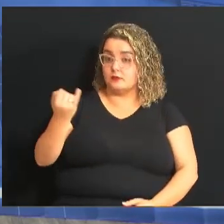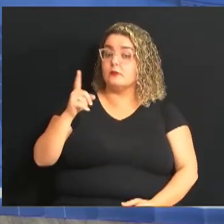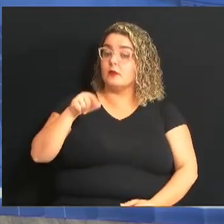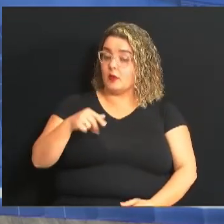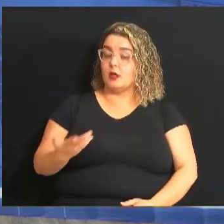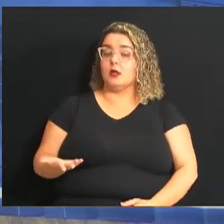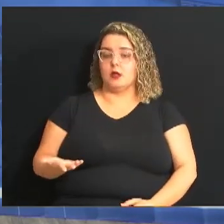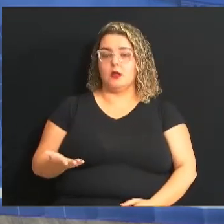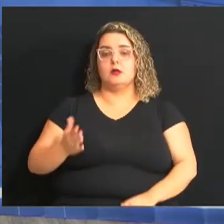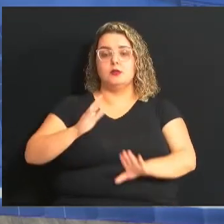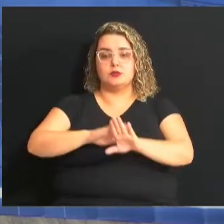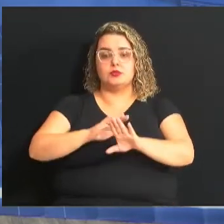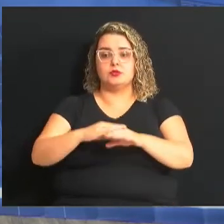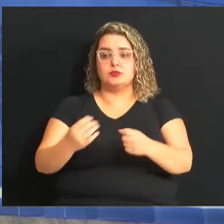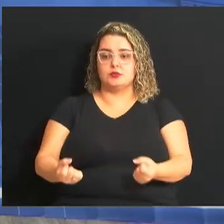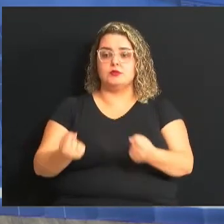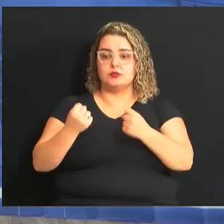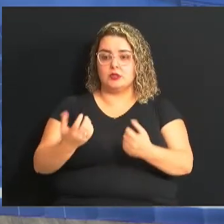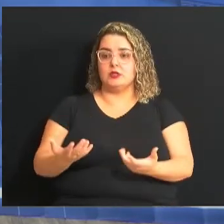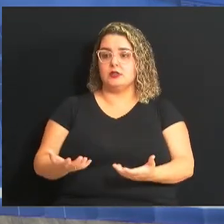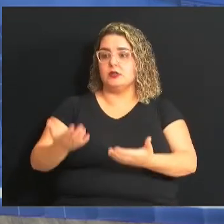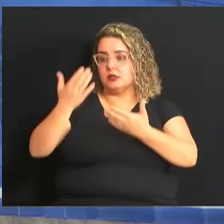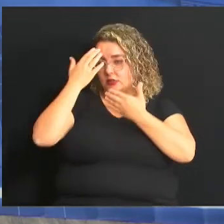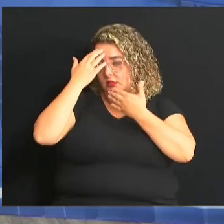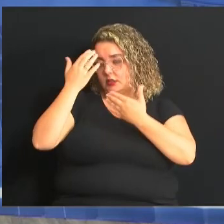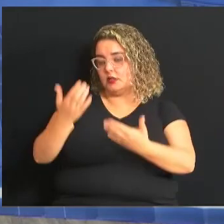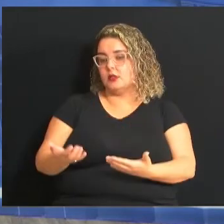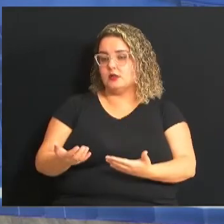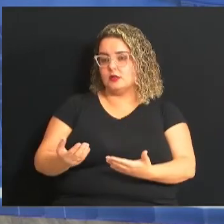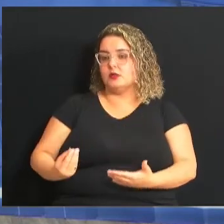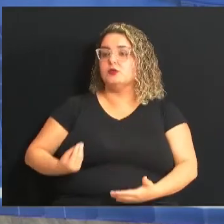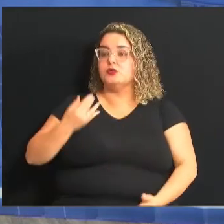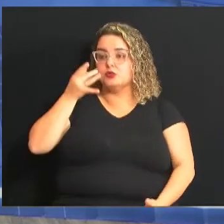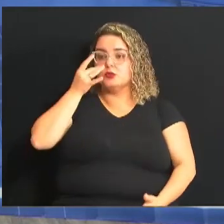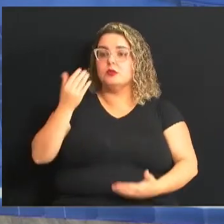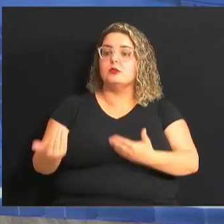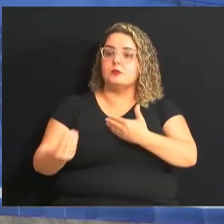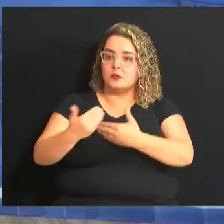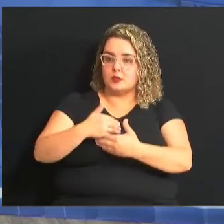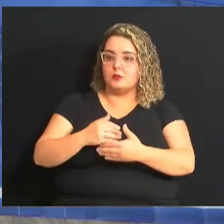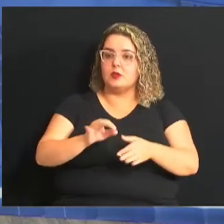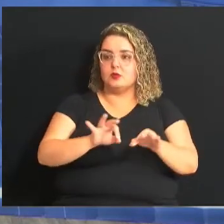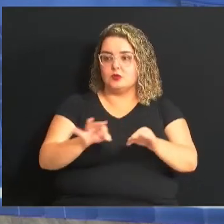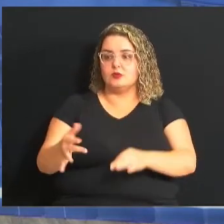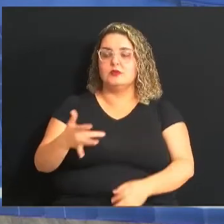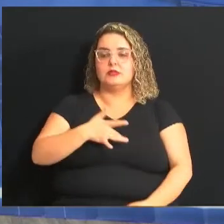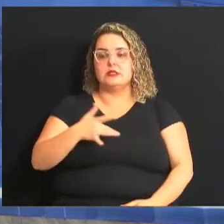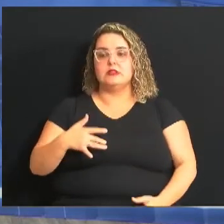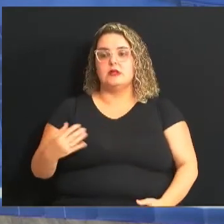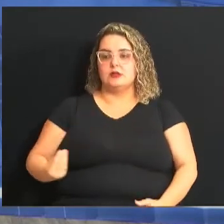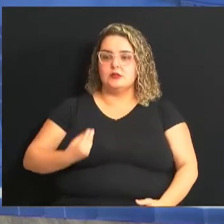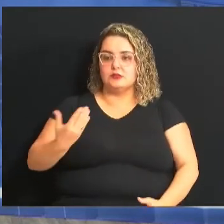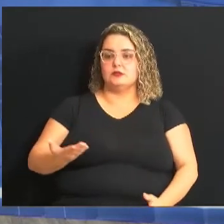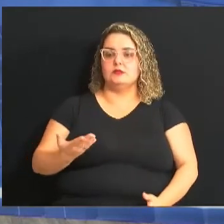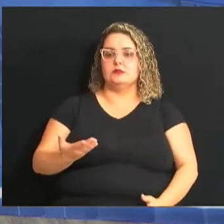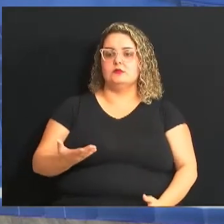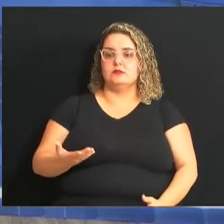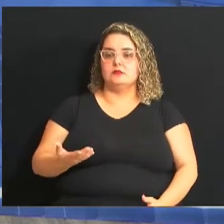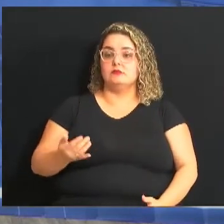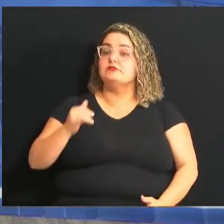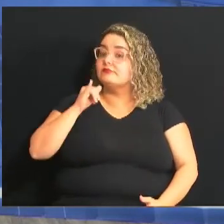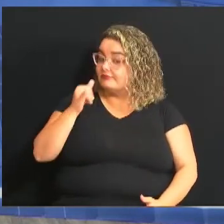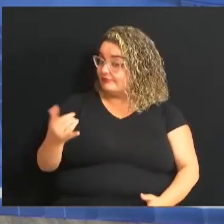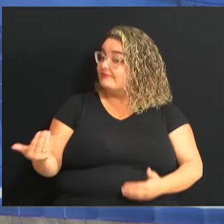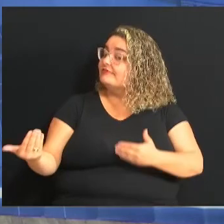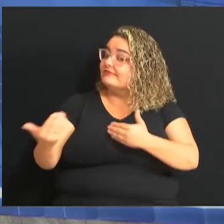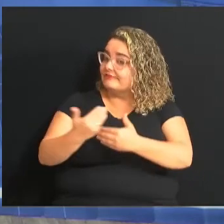a atividade física. Lucas, eu quero agradecer a sua participação aqui no programa Saúde e Vida, te dizer que foi uma